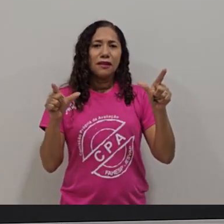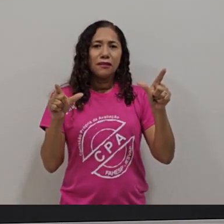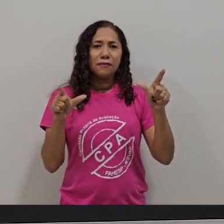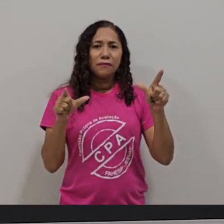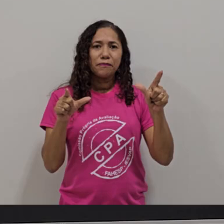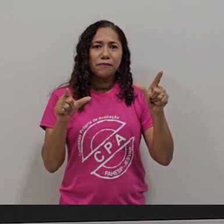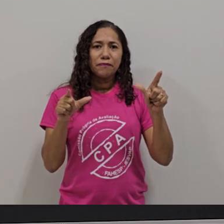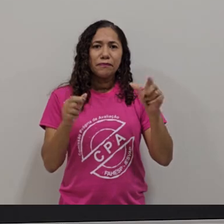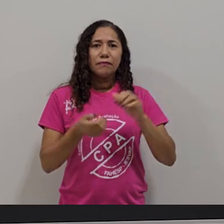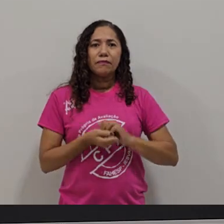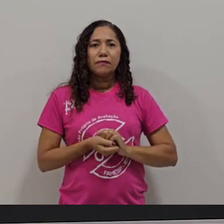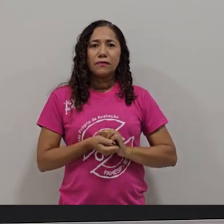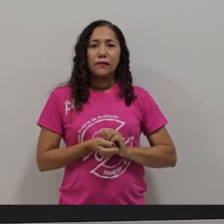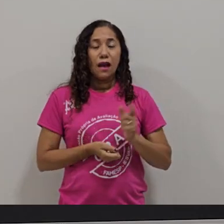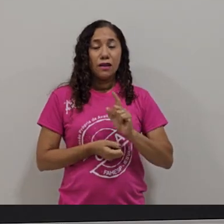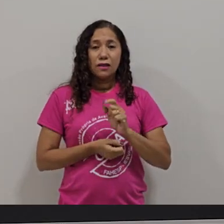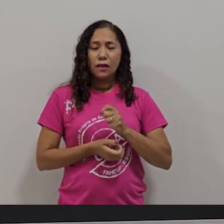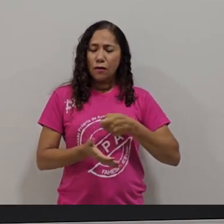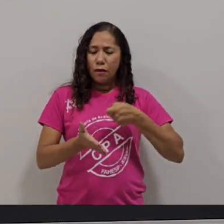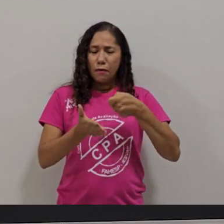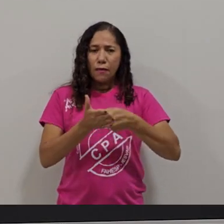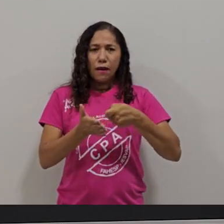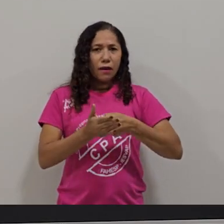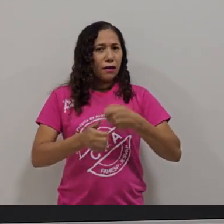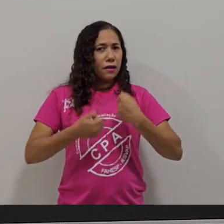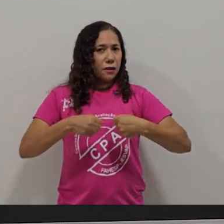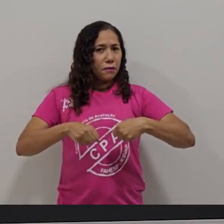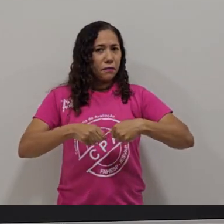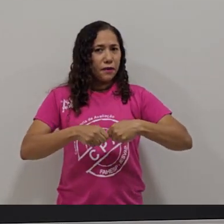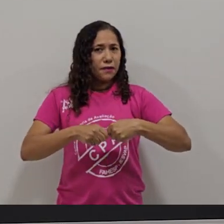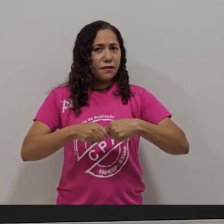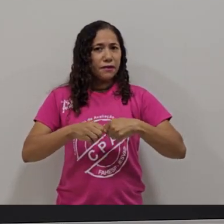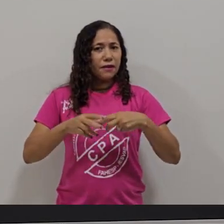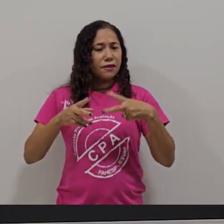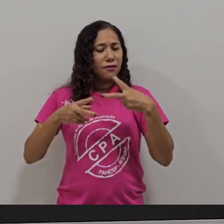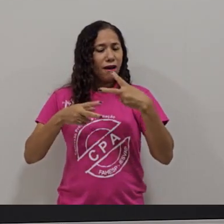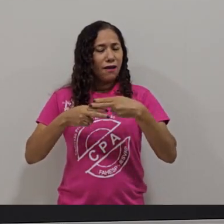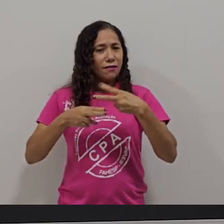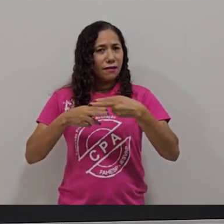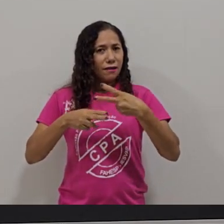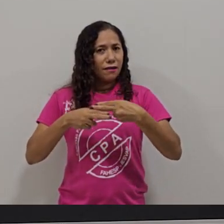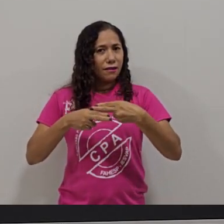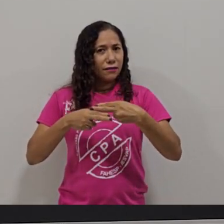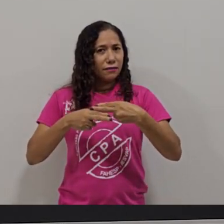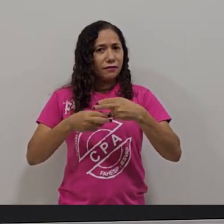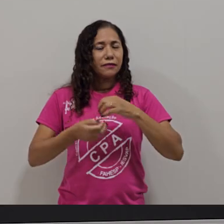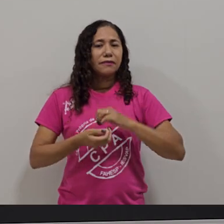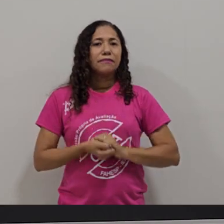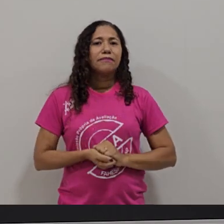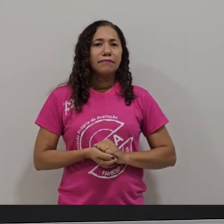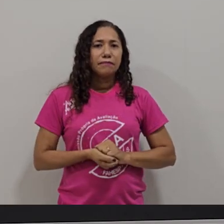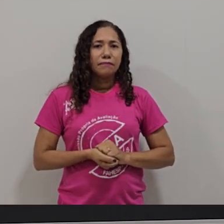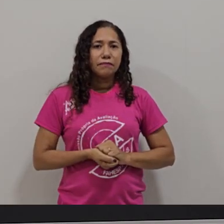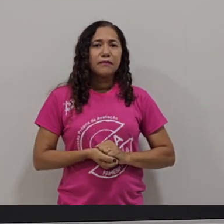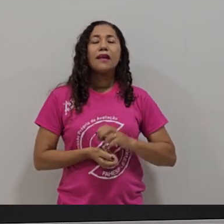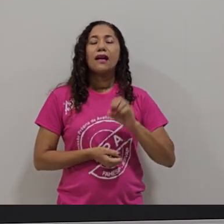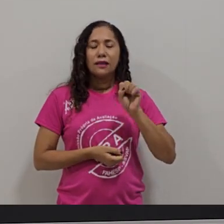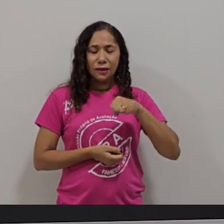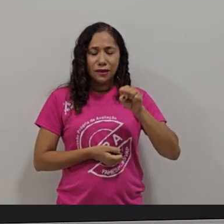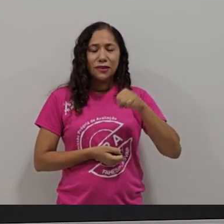extensão, eles não obrigatoriamente precisam ter esse link. São só fora da faculdade.